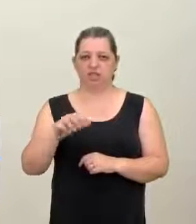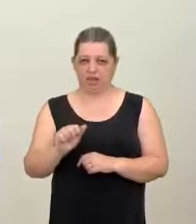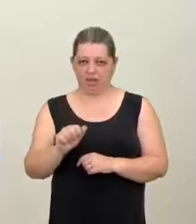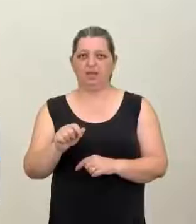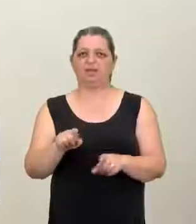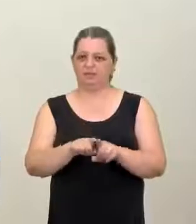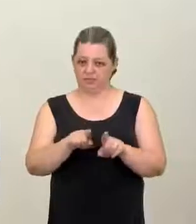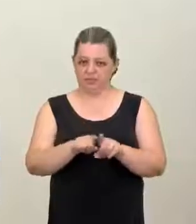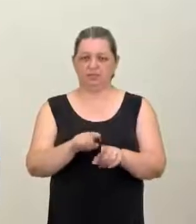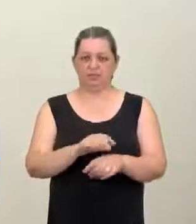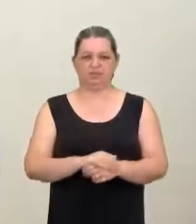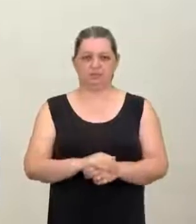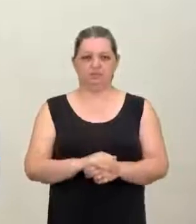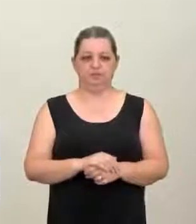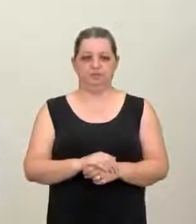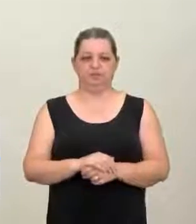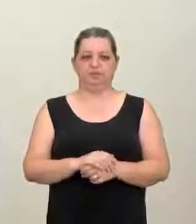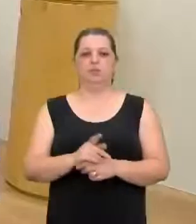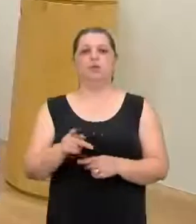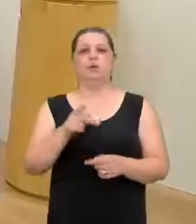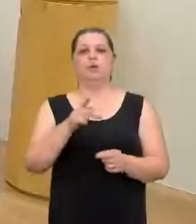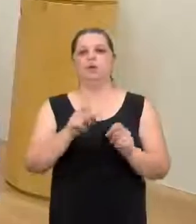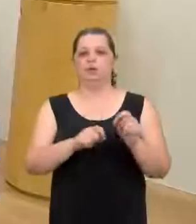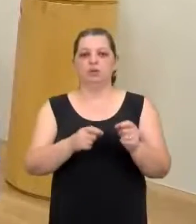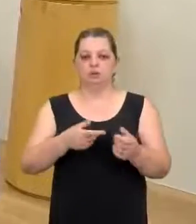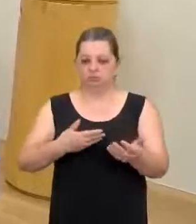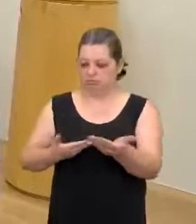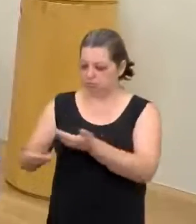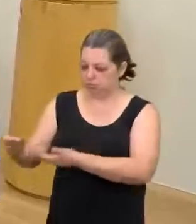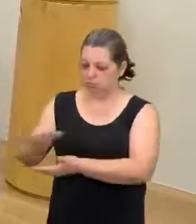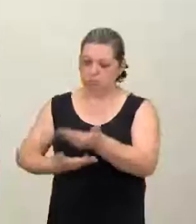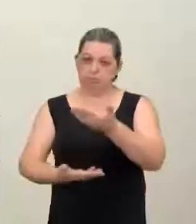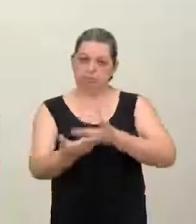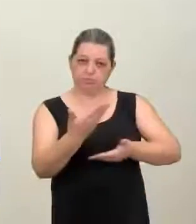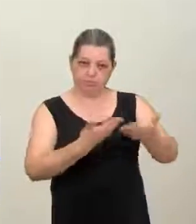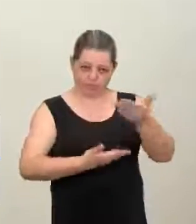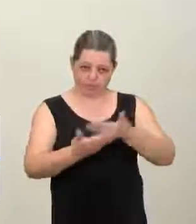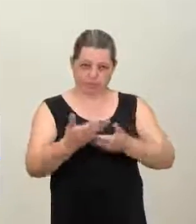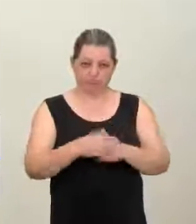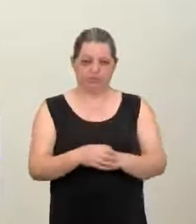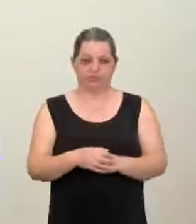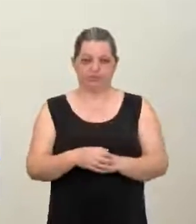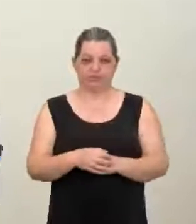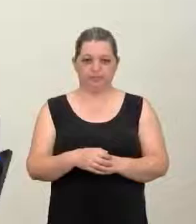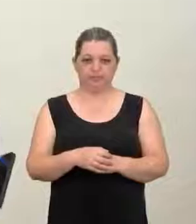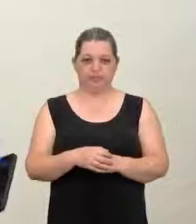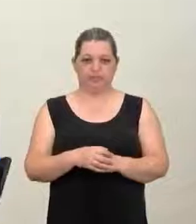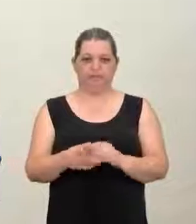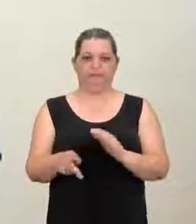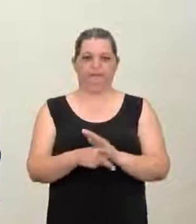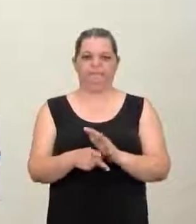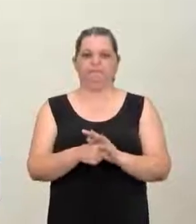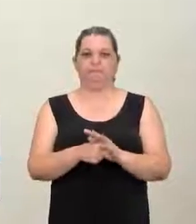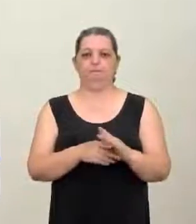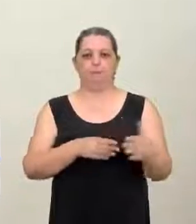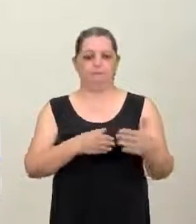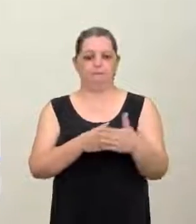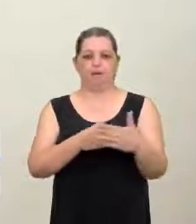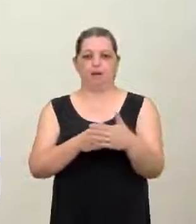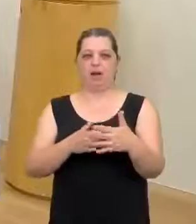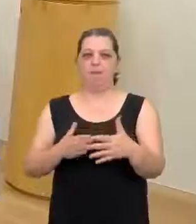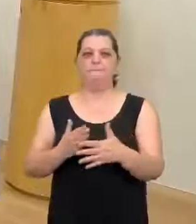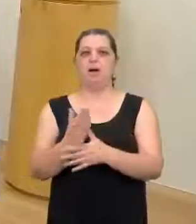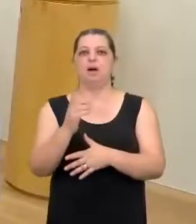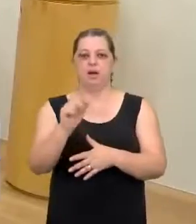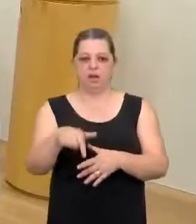aqui, que tem essa questão da interatividade, né? Isso. Nós temos, em alguns momentos, aquela quebra da quarta parede, ou seja, nós estamos